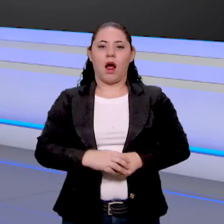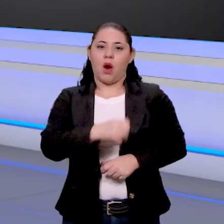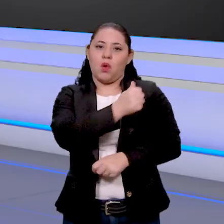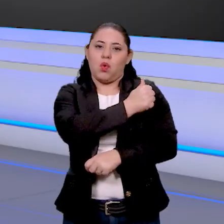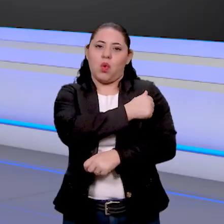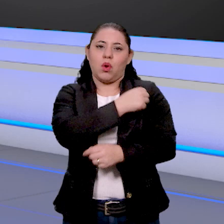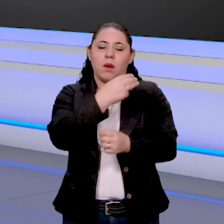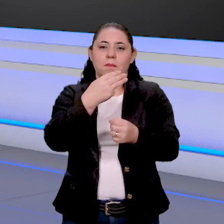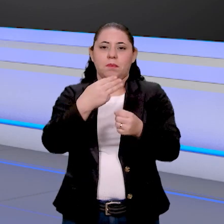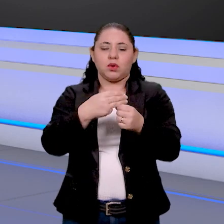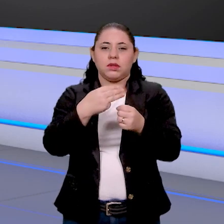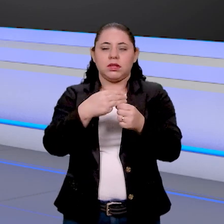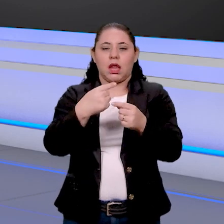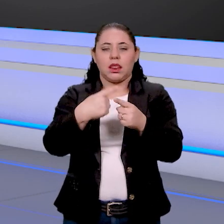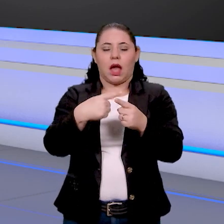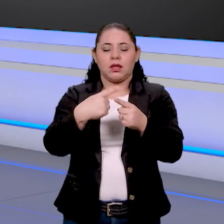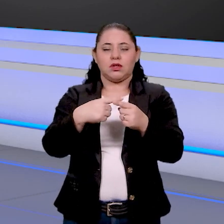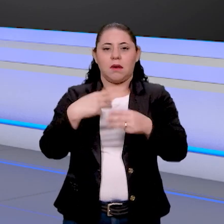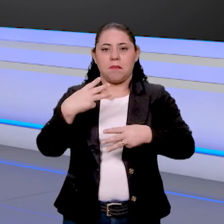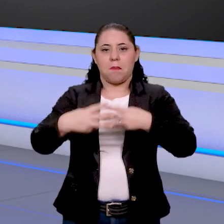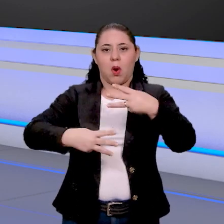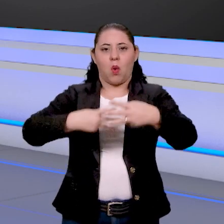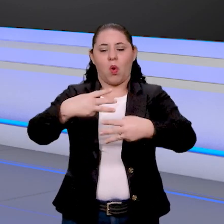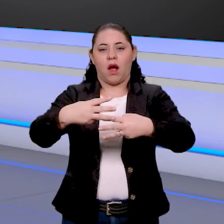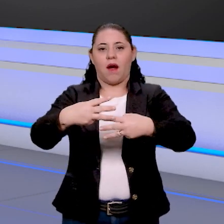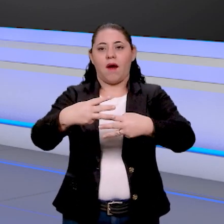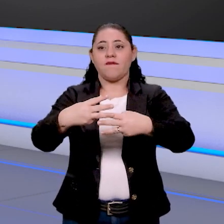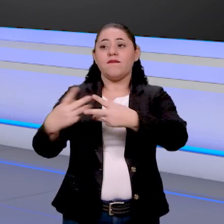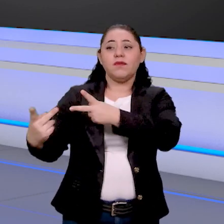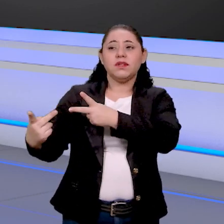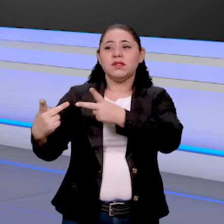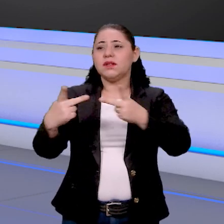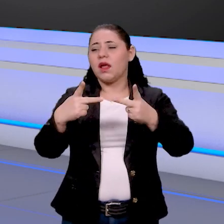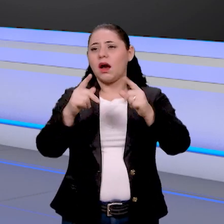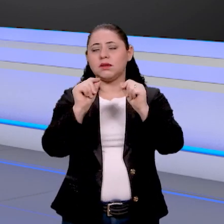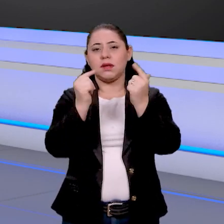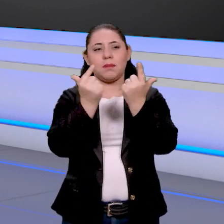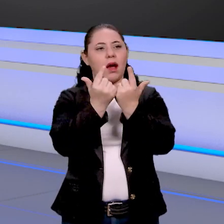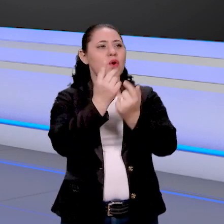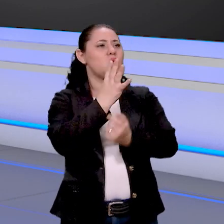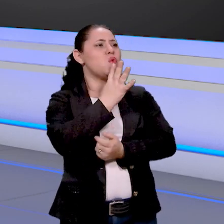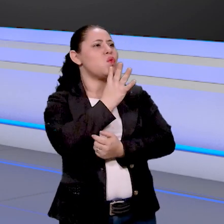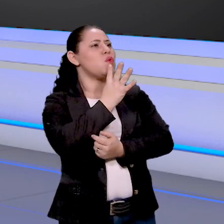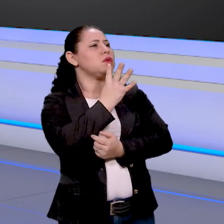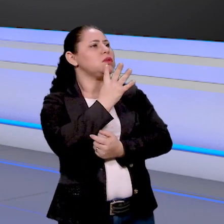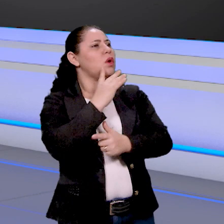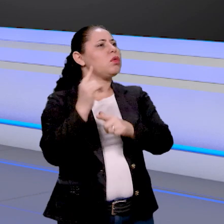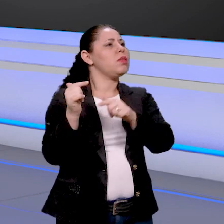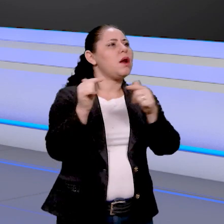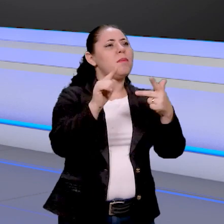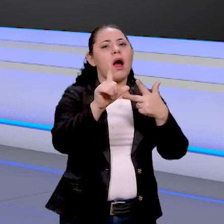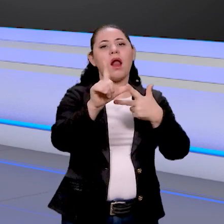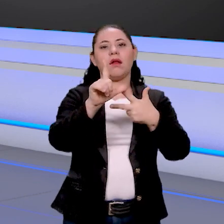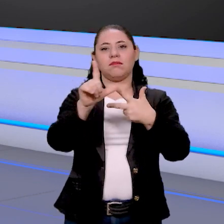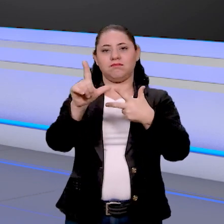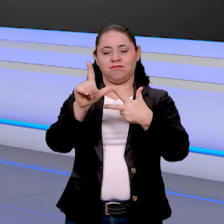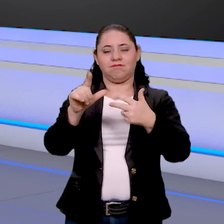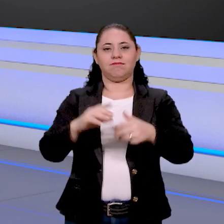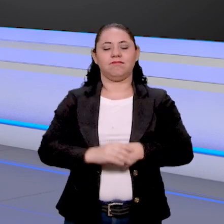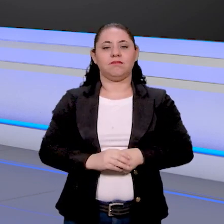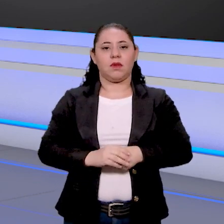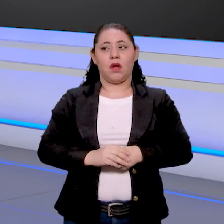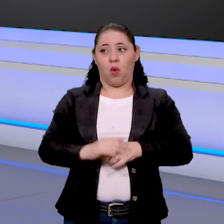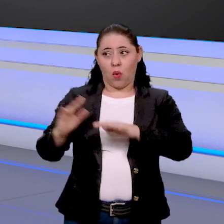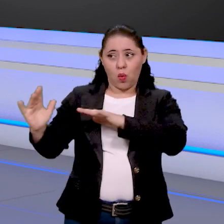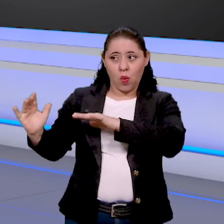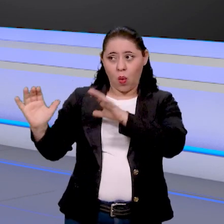fundamental. Estudantes do município de Chapadão do Sul estiveram na Alemes para conhecer o funcionamento do Poder